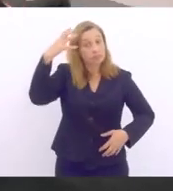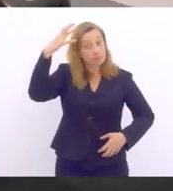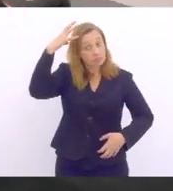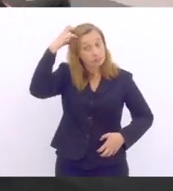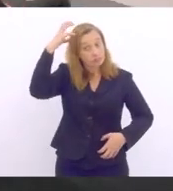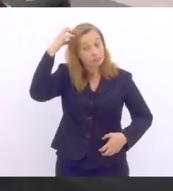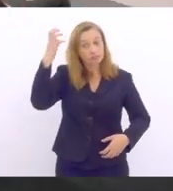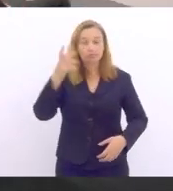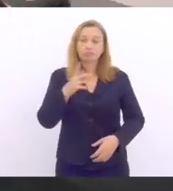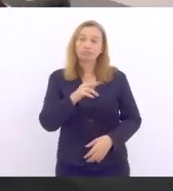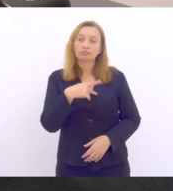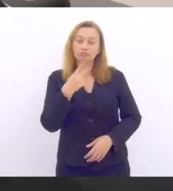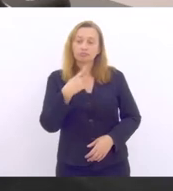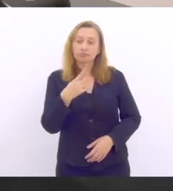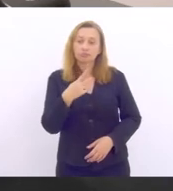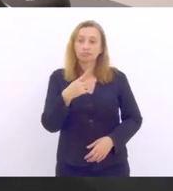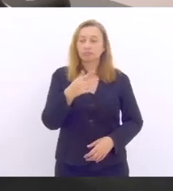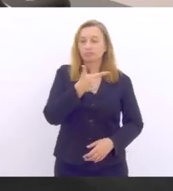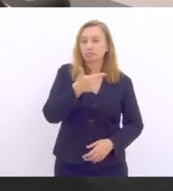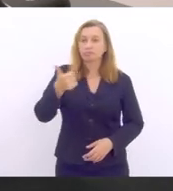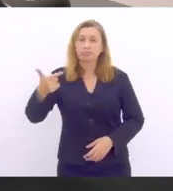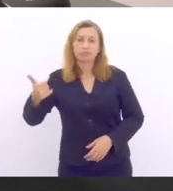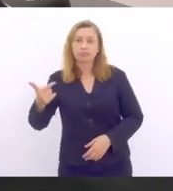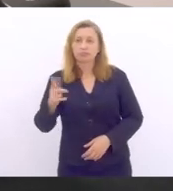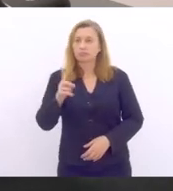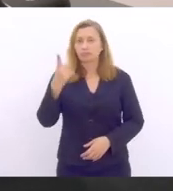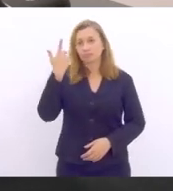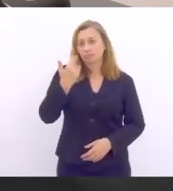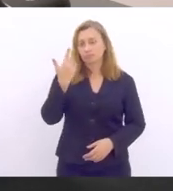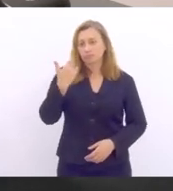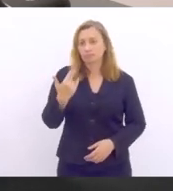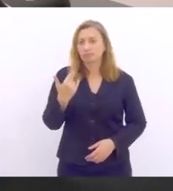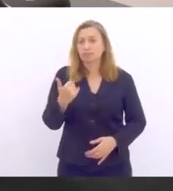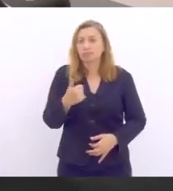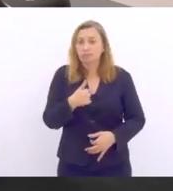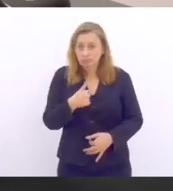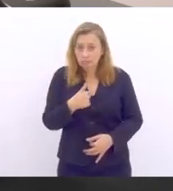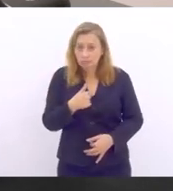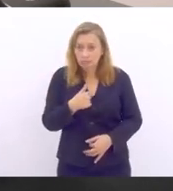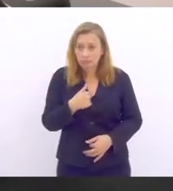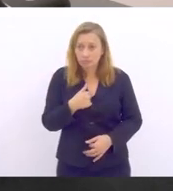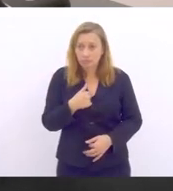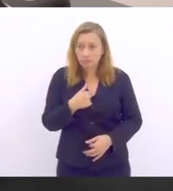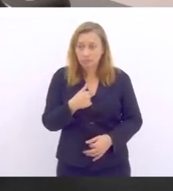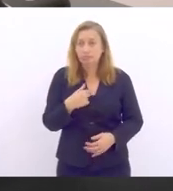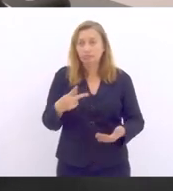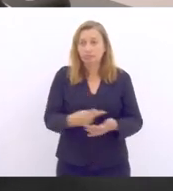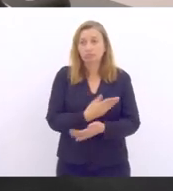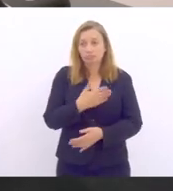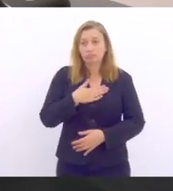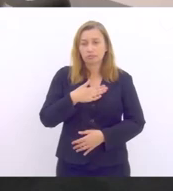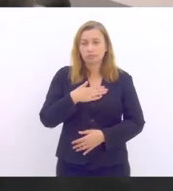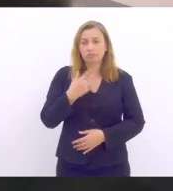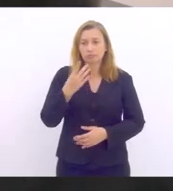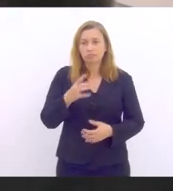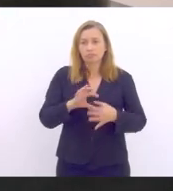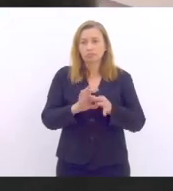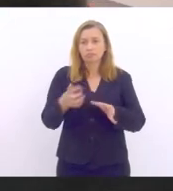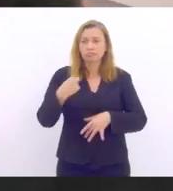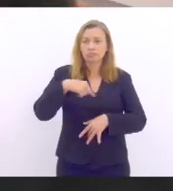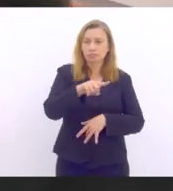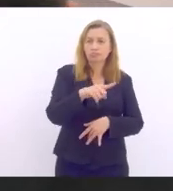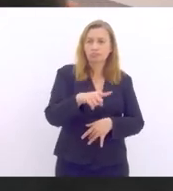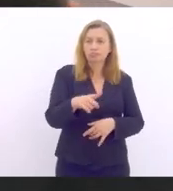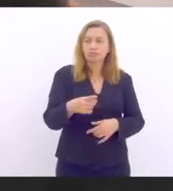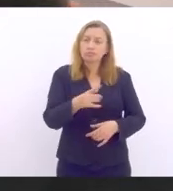coisa natural. A gente não pode mais naturalizar, né? E eu, como muitas vezes aconteceu comigo, deixei de ir ao estádio por medo mesmo